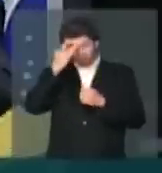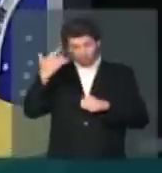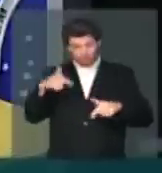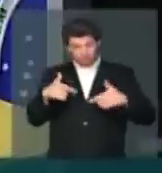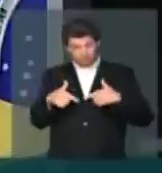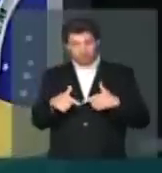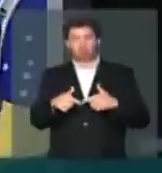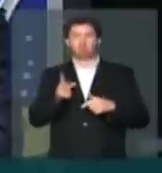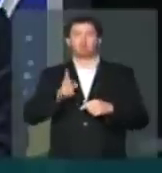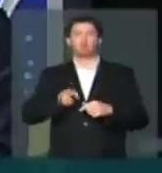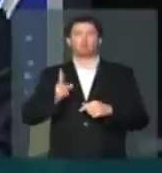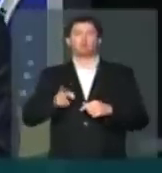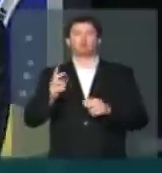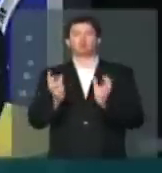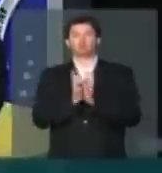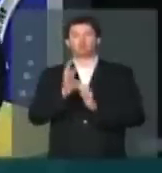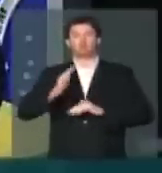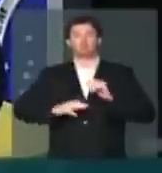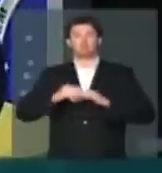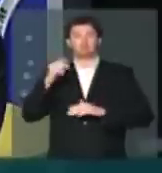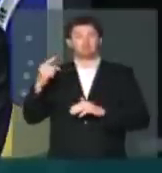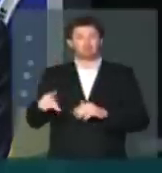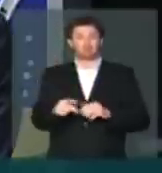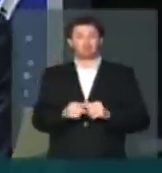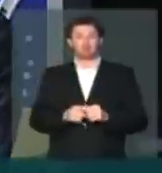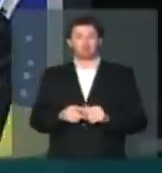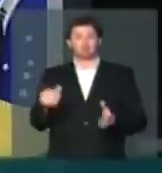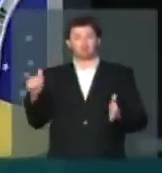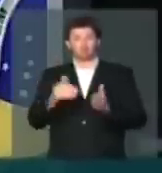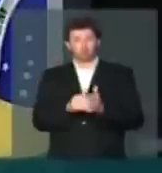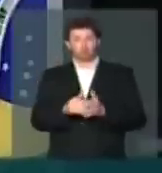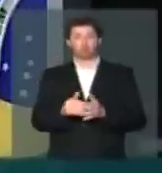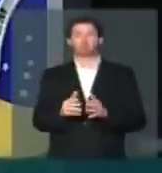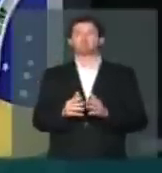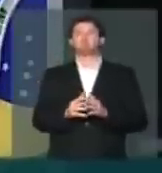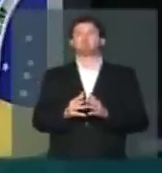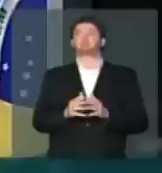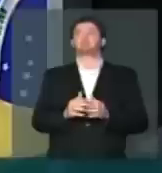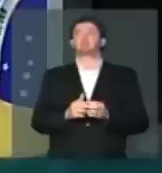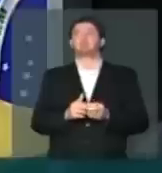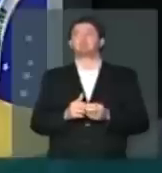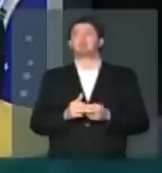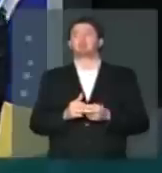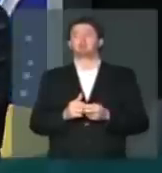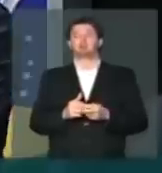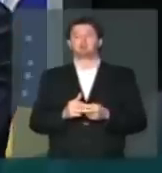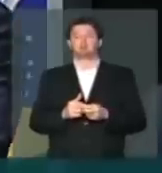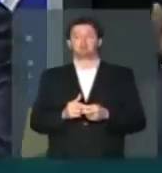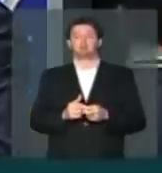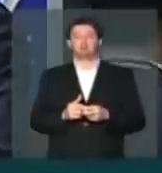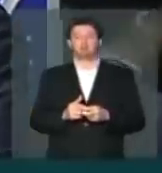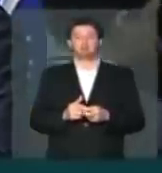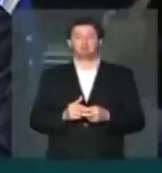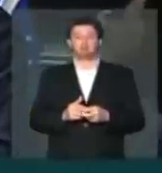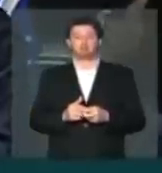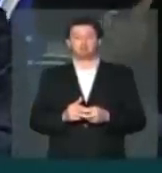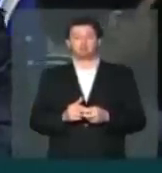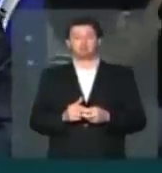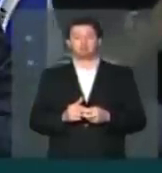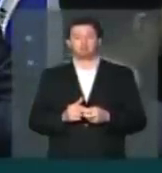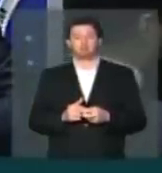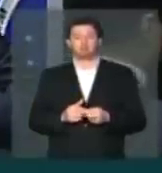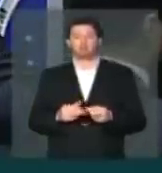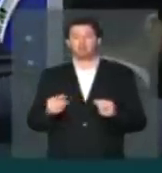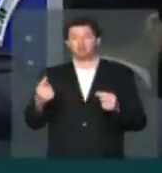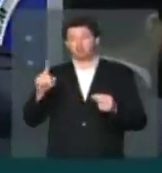trabalhadores mantêm a sua categoria profissional. Por último, nós temos uma... Deputado, por gentileza, vou pedir que eu conclua rapidamente. É